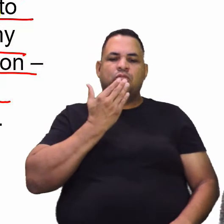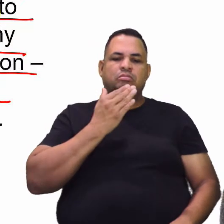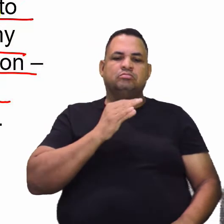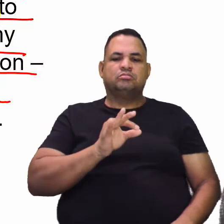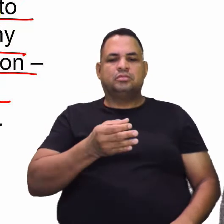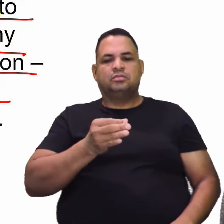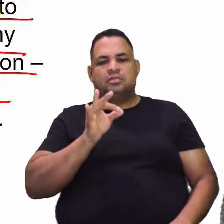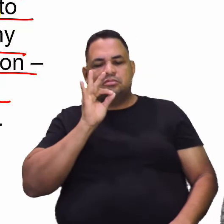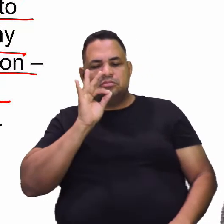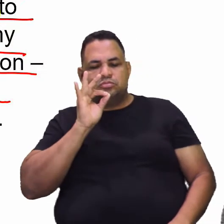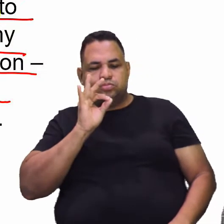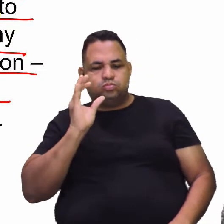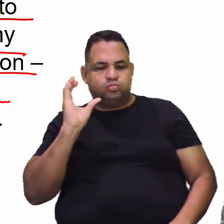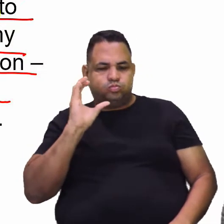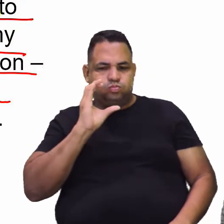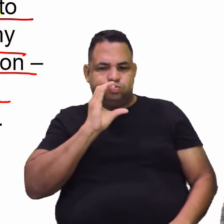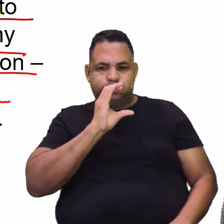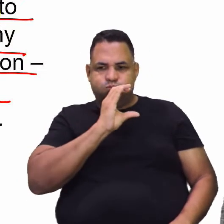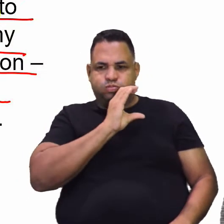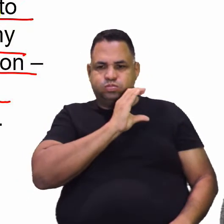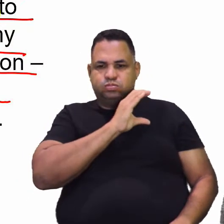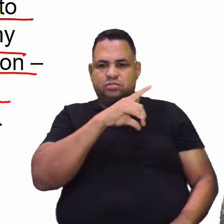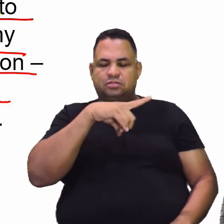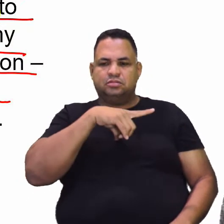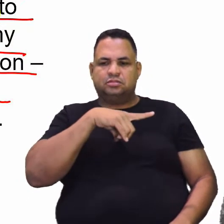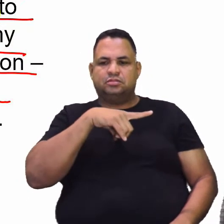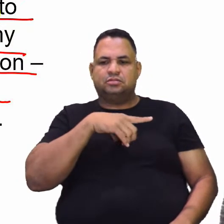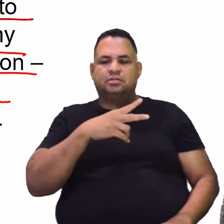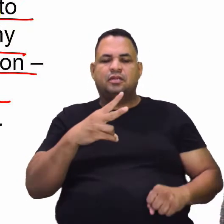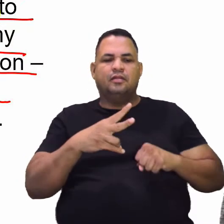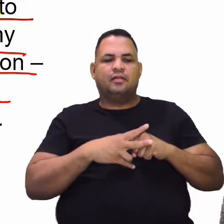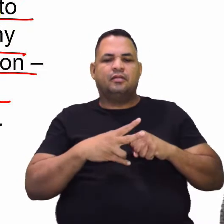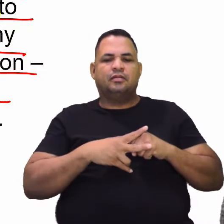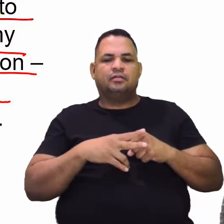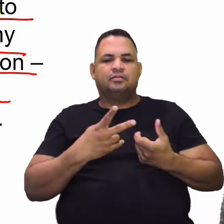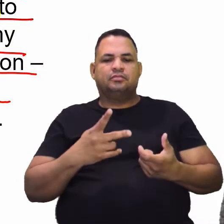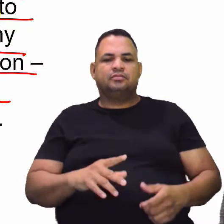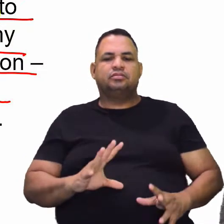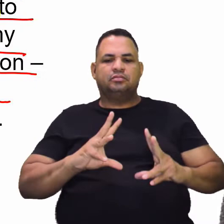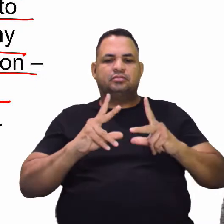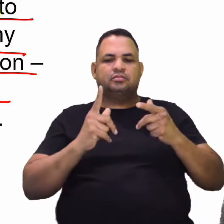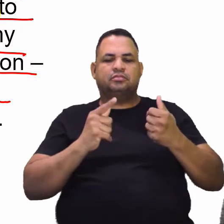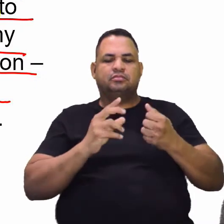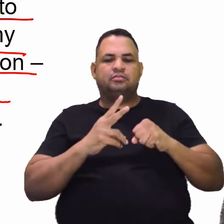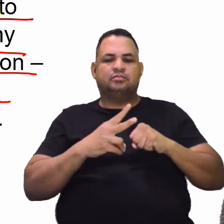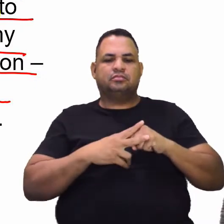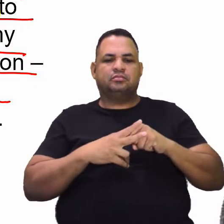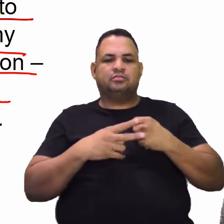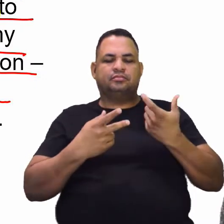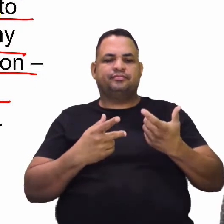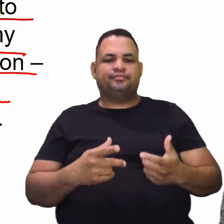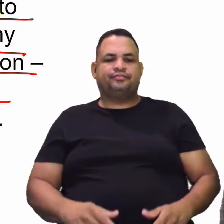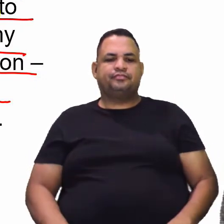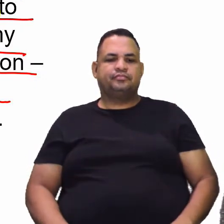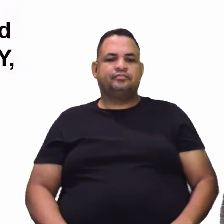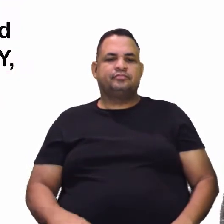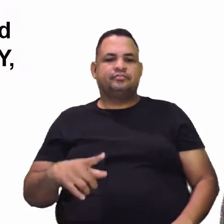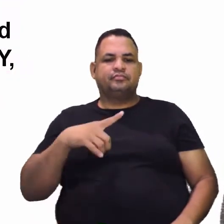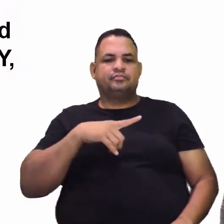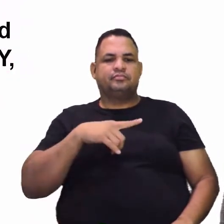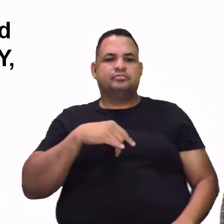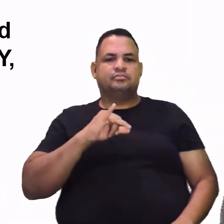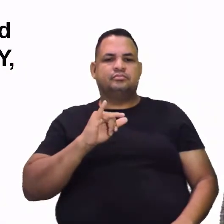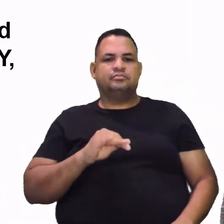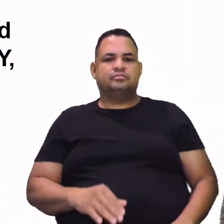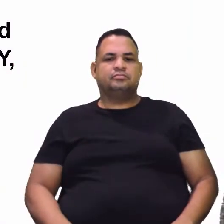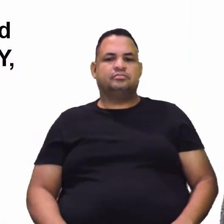algo e beber o café bem quente. Aí aqui tem algum verbo? Não, aqui todos os meus verbos. Ah, tem sim, tem o